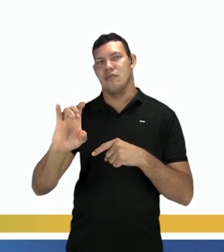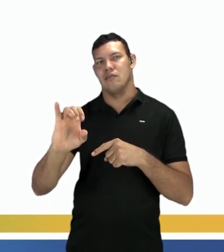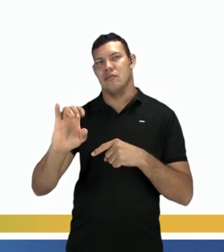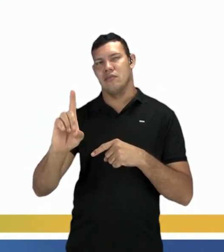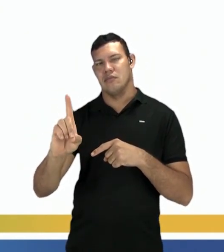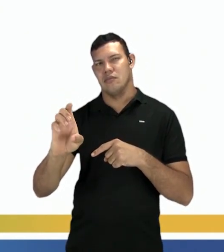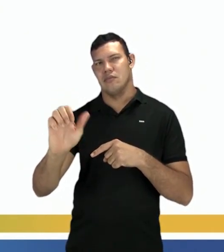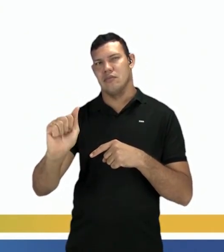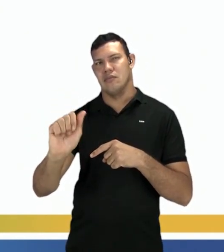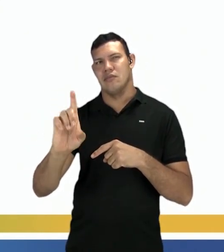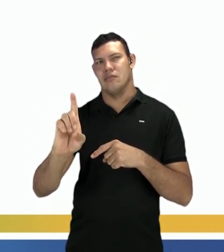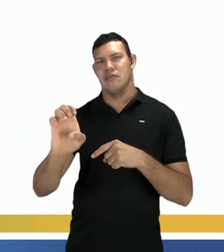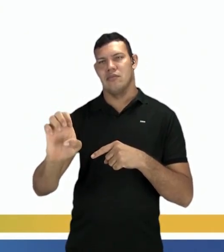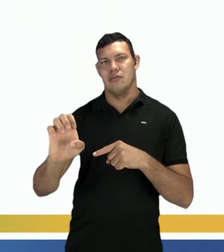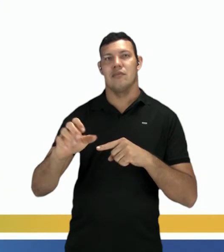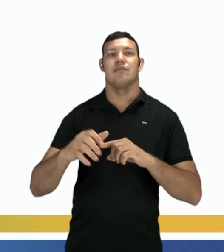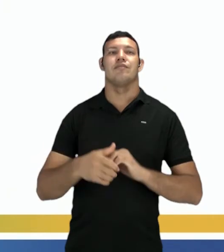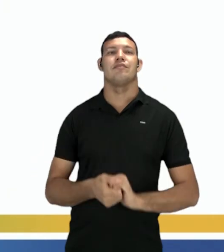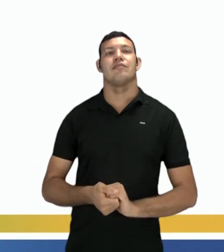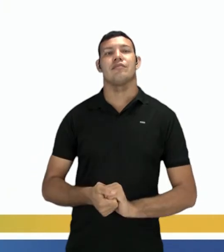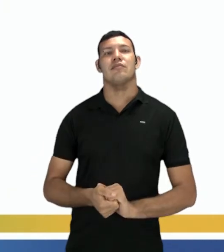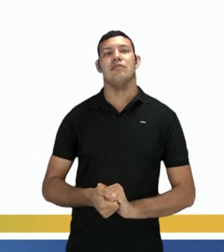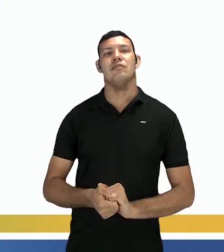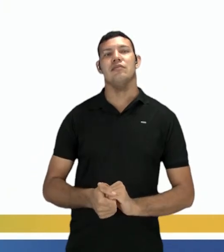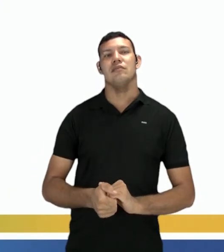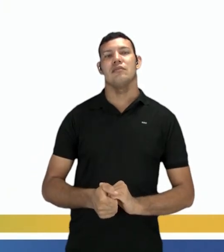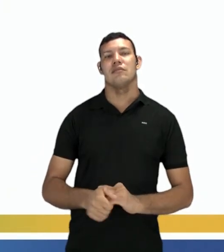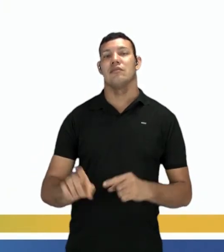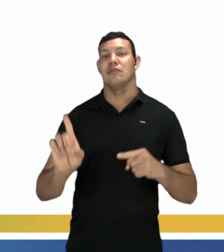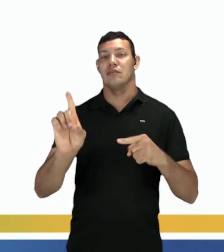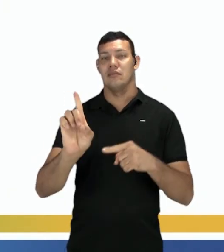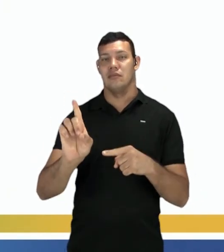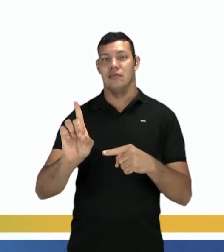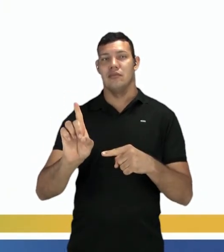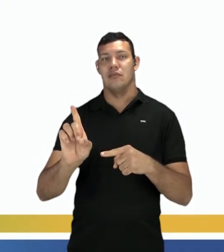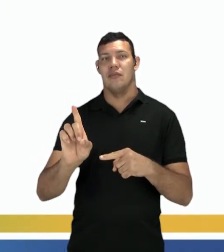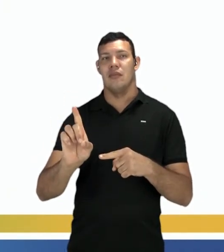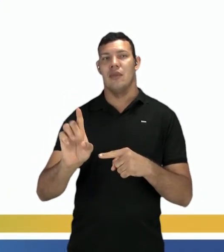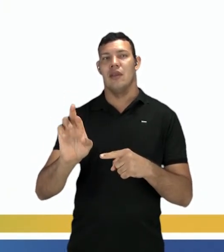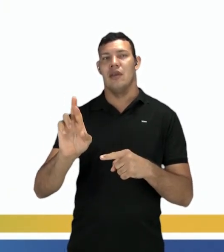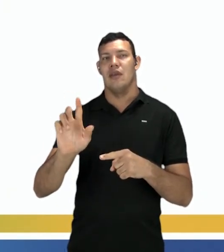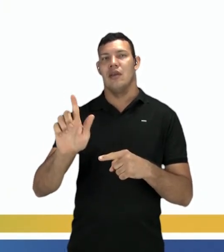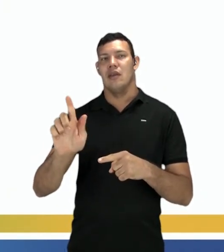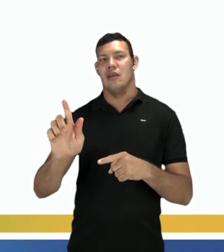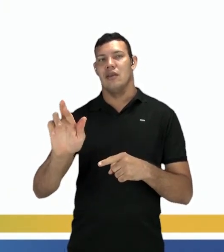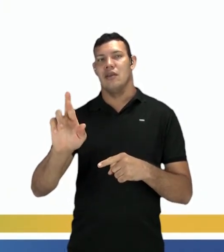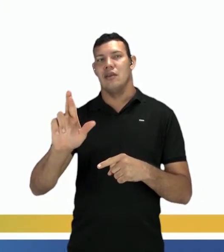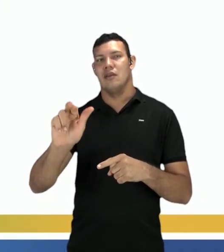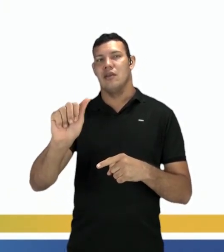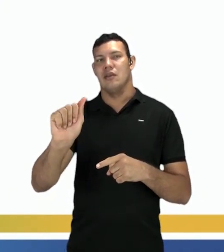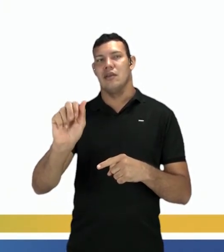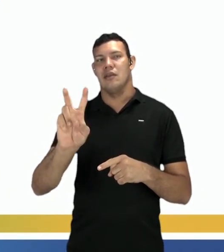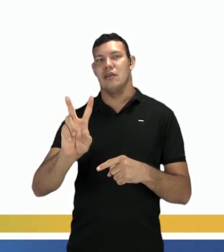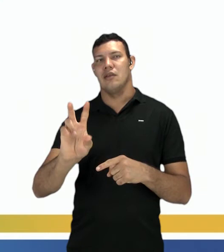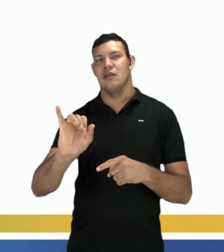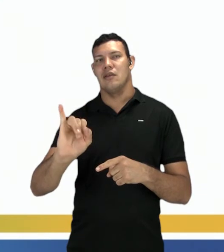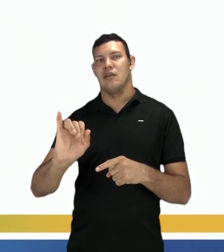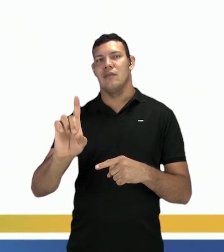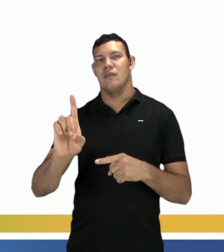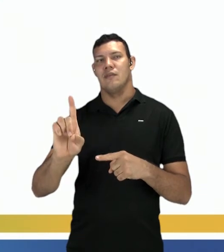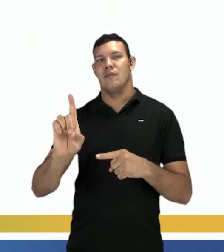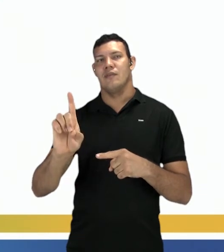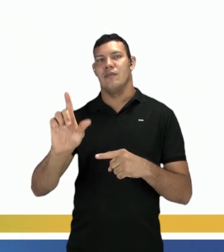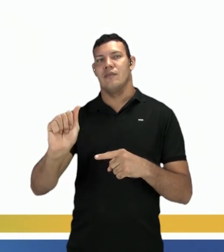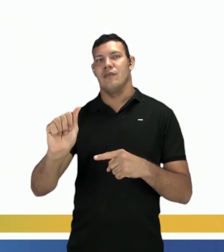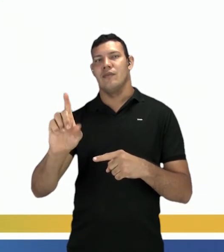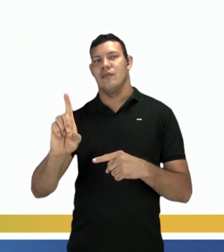ligado a esse princípio, essa concepção filosófica. D, ao princípio da gravidade. Isso aqui já foi abordado lá